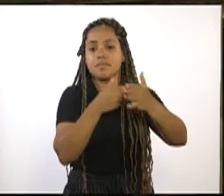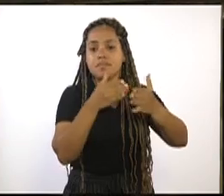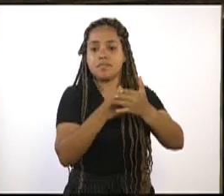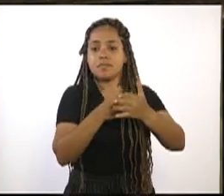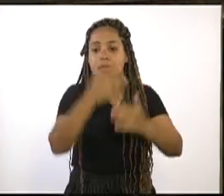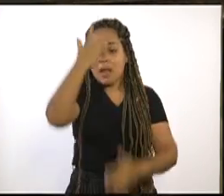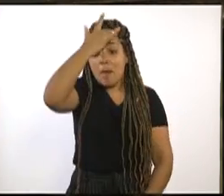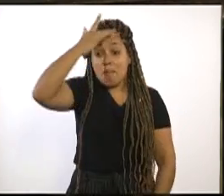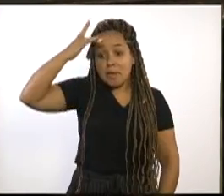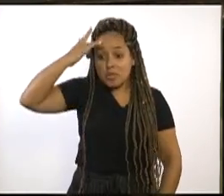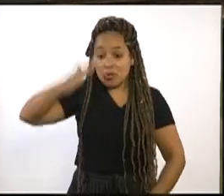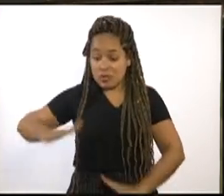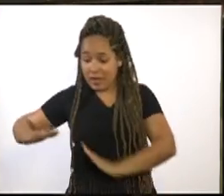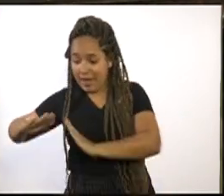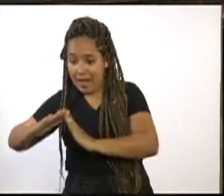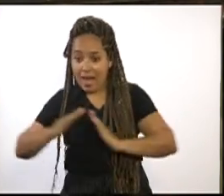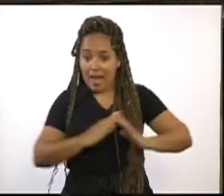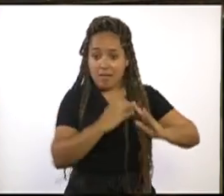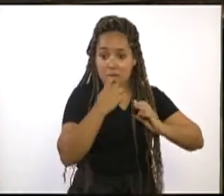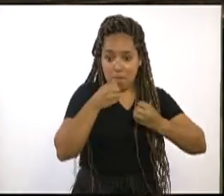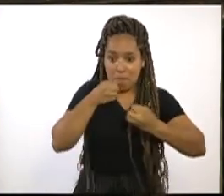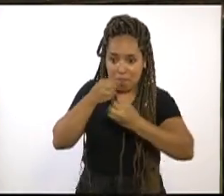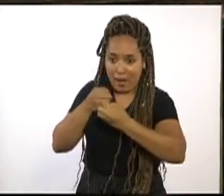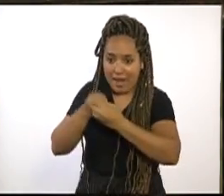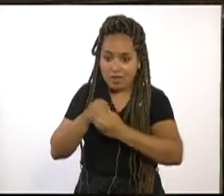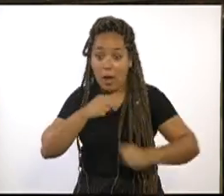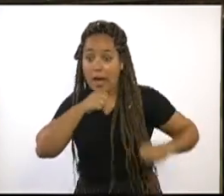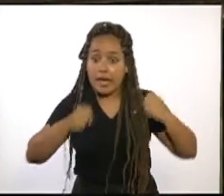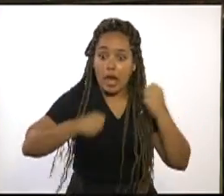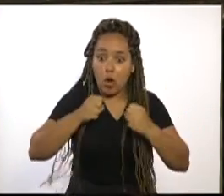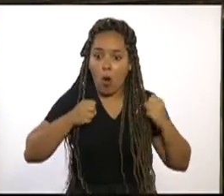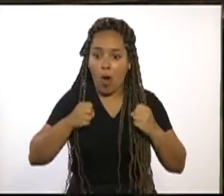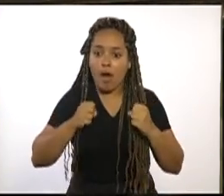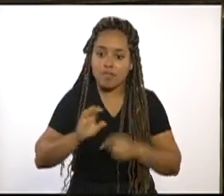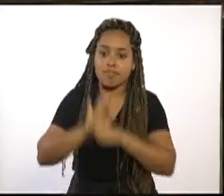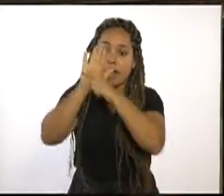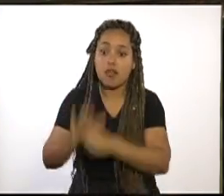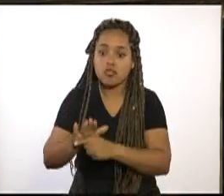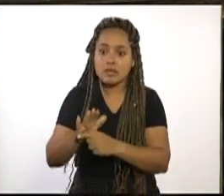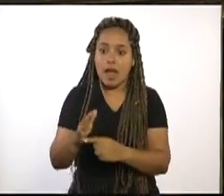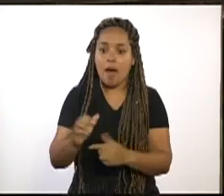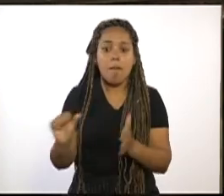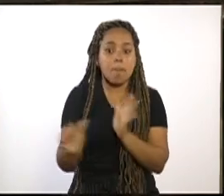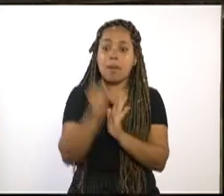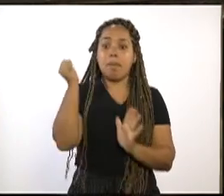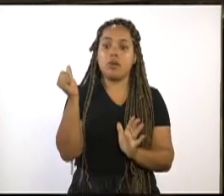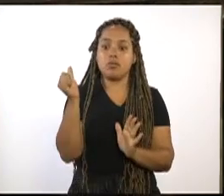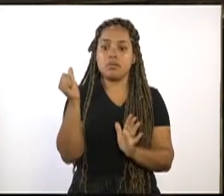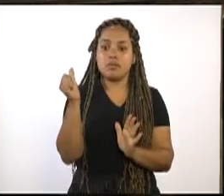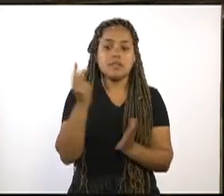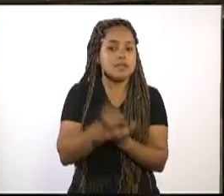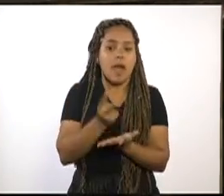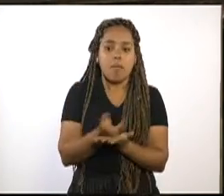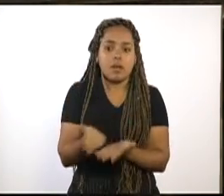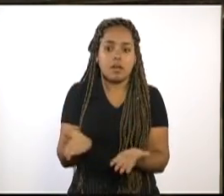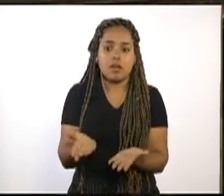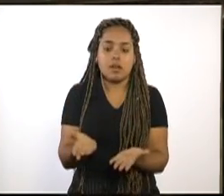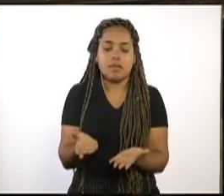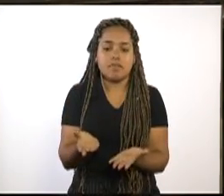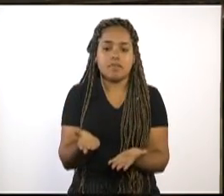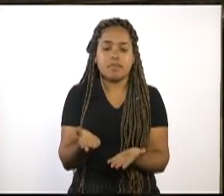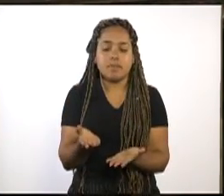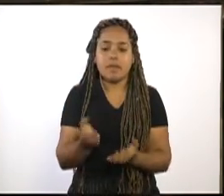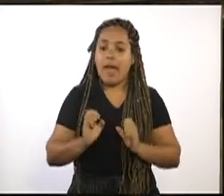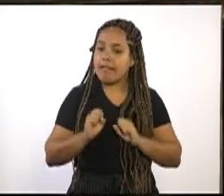moradores que estavam ali, porque geralmente são os moradores, né, deputada, que vão para fazer o primeiro socorro. Nem a